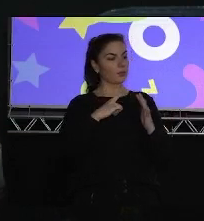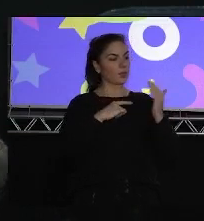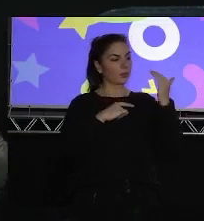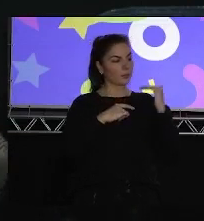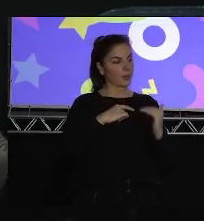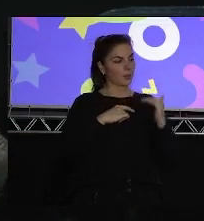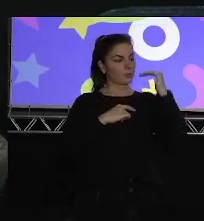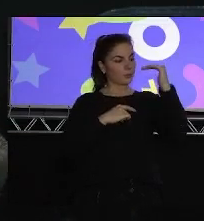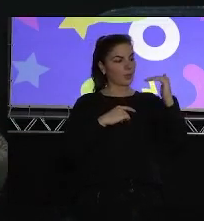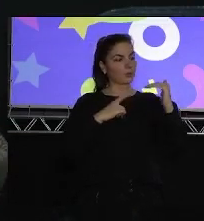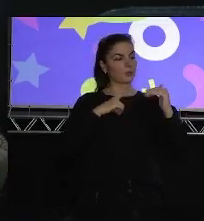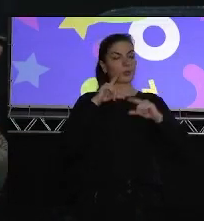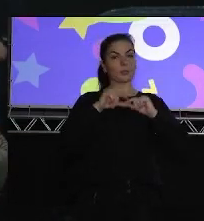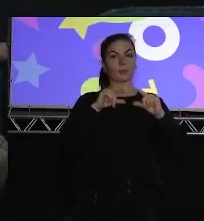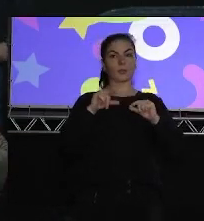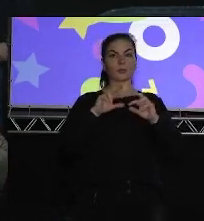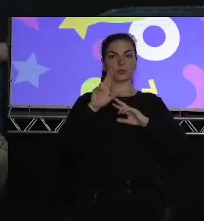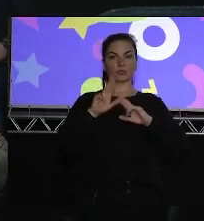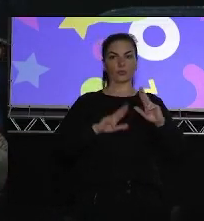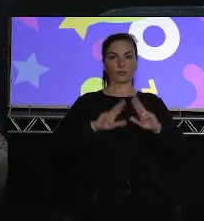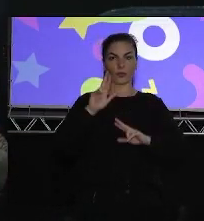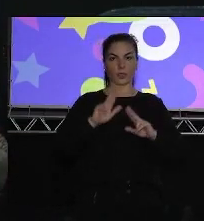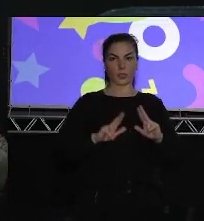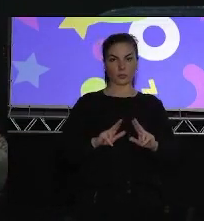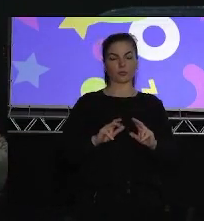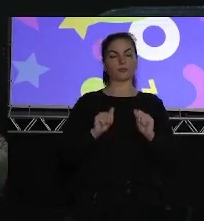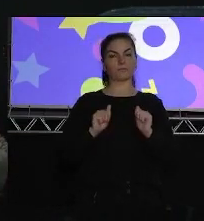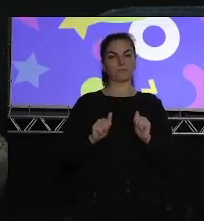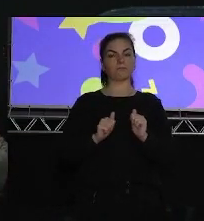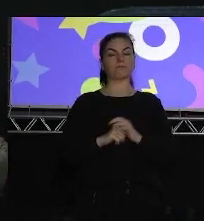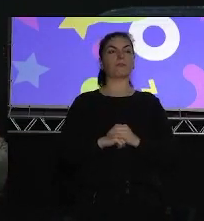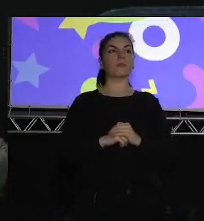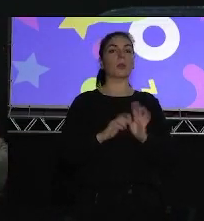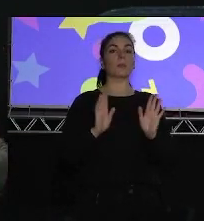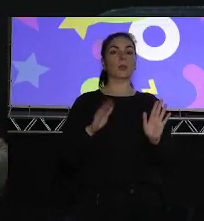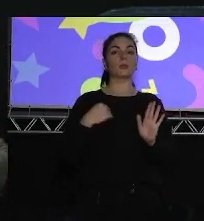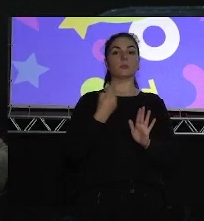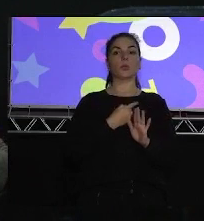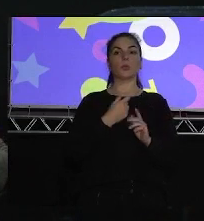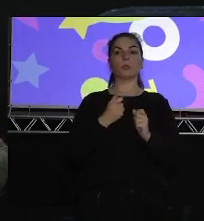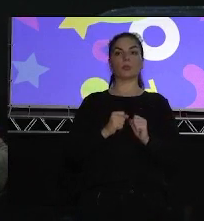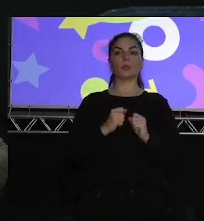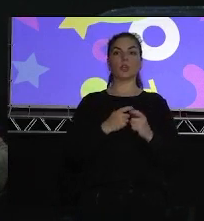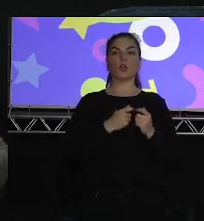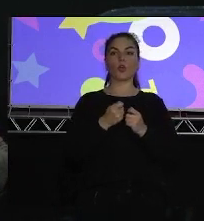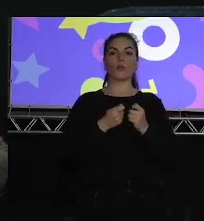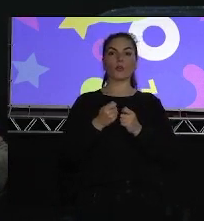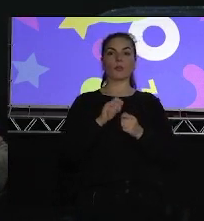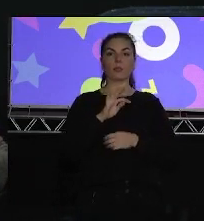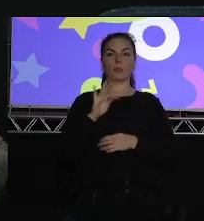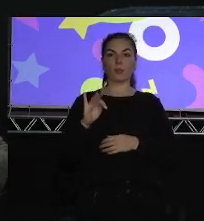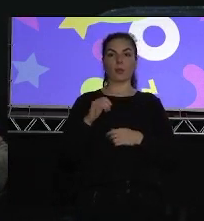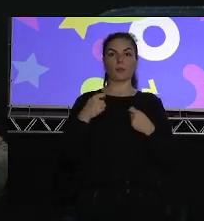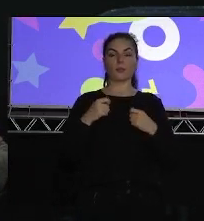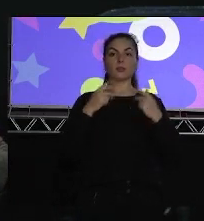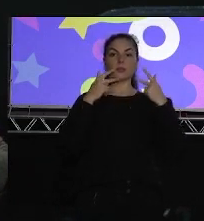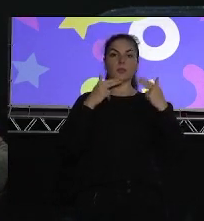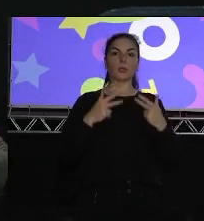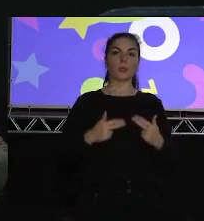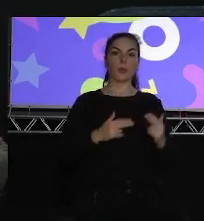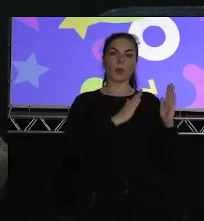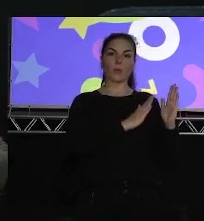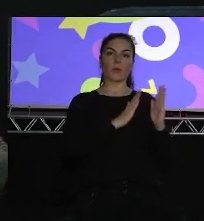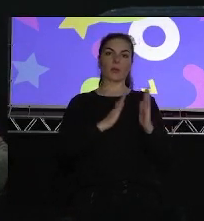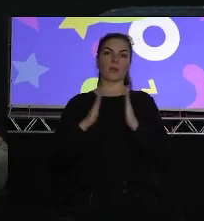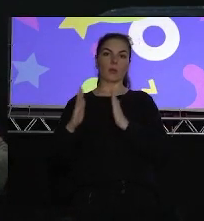stream e outra? São value streams diferentes, mas para mim poder dar governança para a TI, eu tenho que ter as etapas iguais.